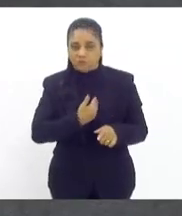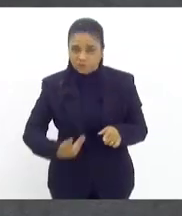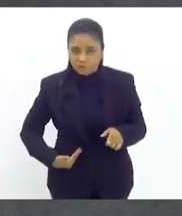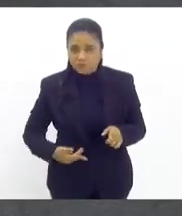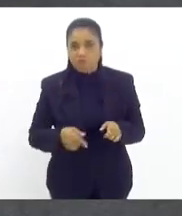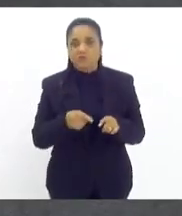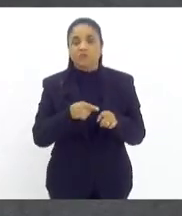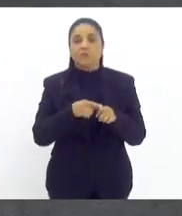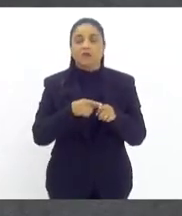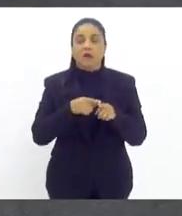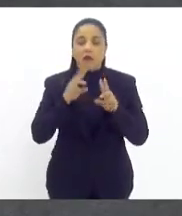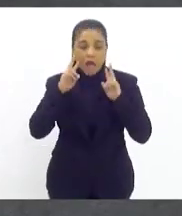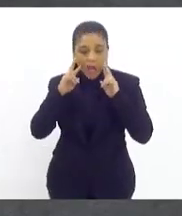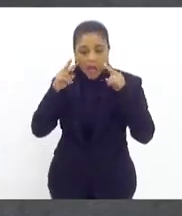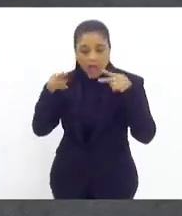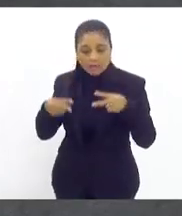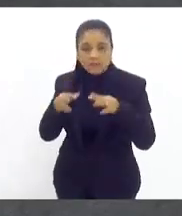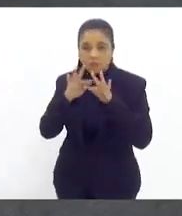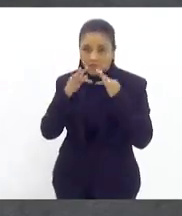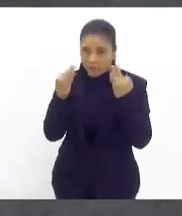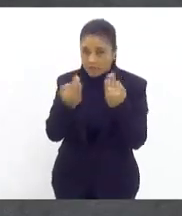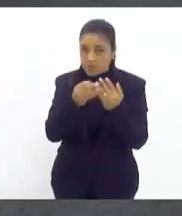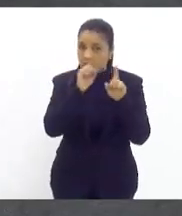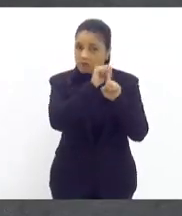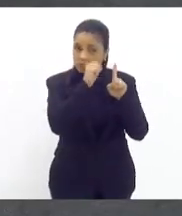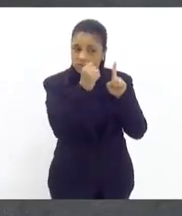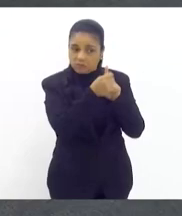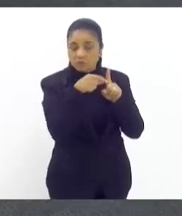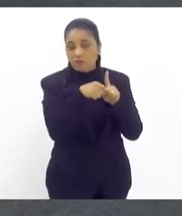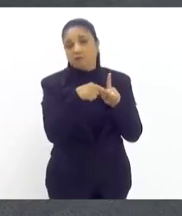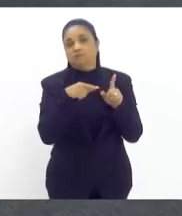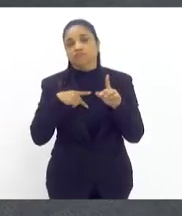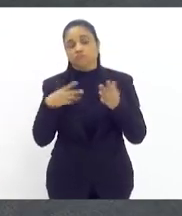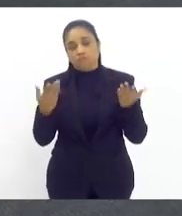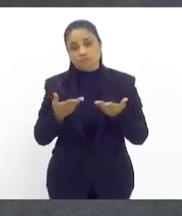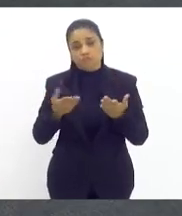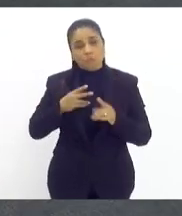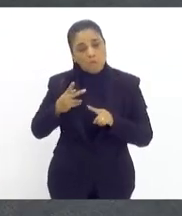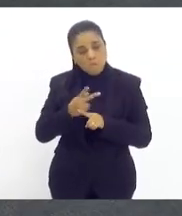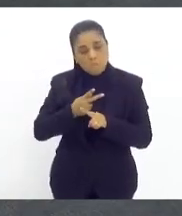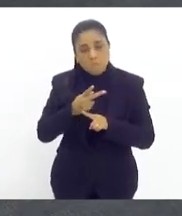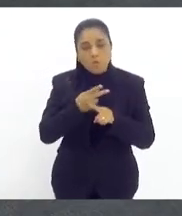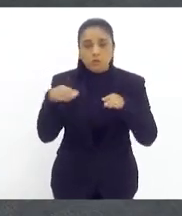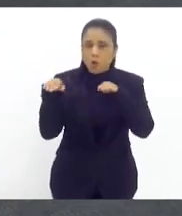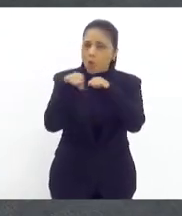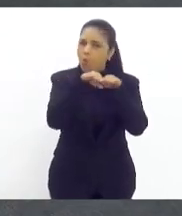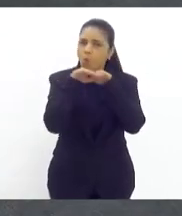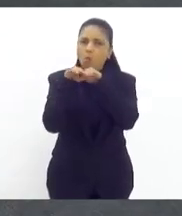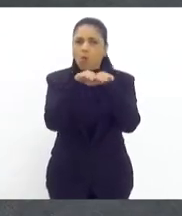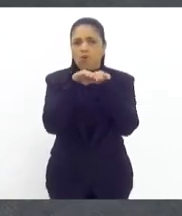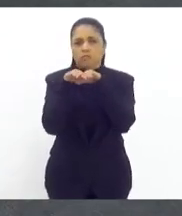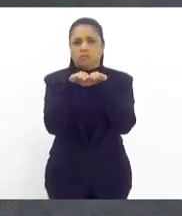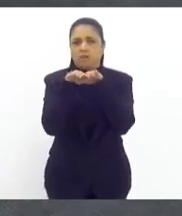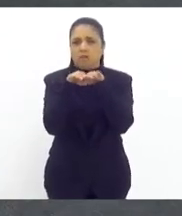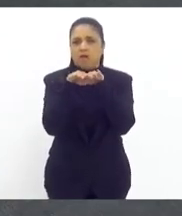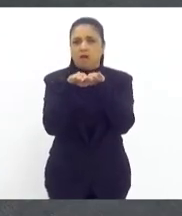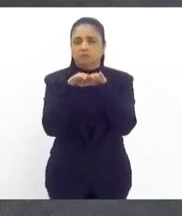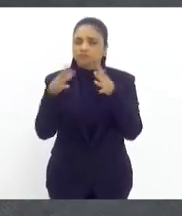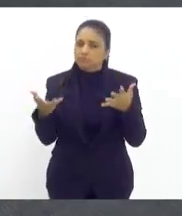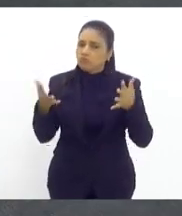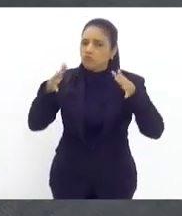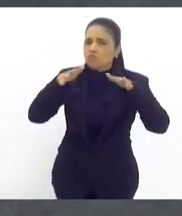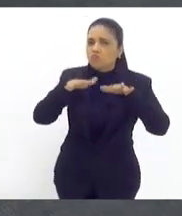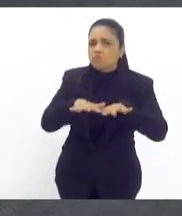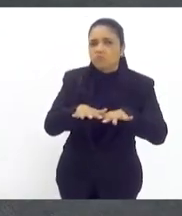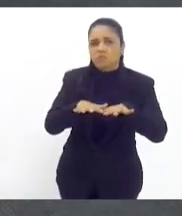familiares e sobretudo à sociedade que hoje busca cada vez mais igualdade que busca cada vez mais inclusão